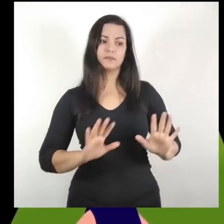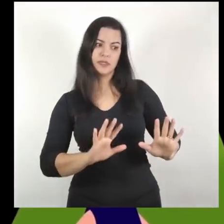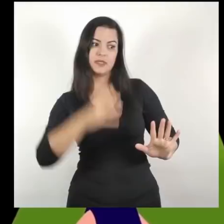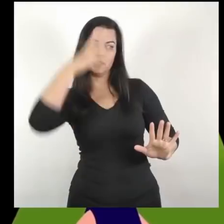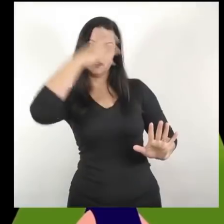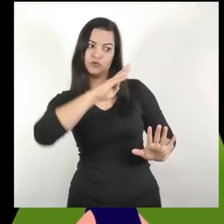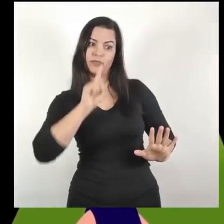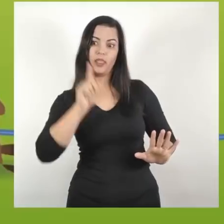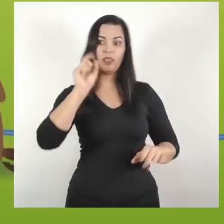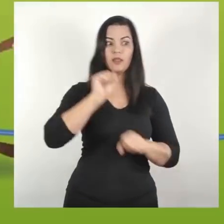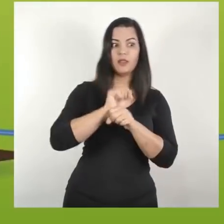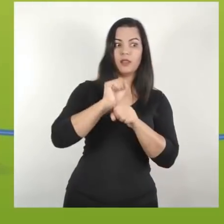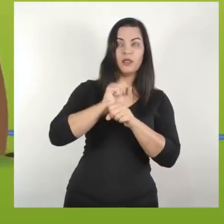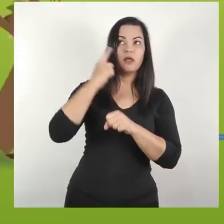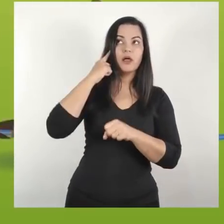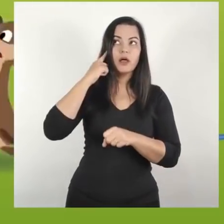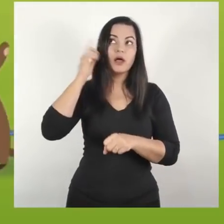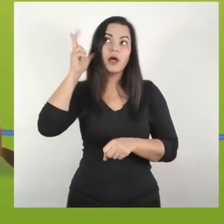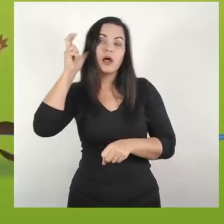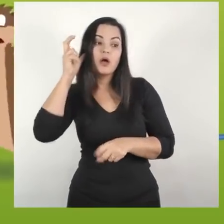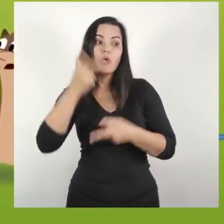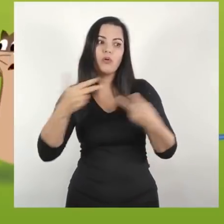que ele ouviu alguma coisa.